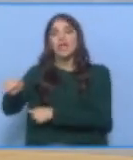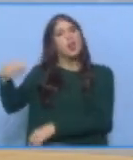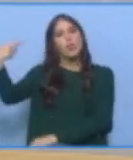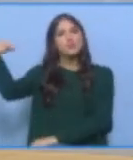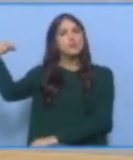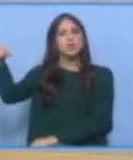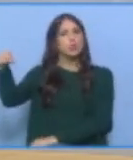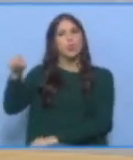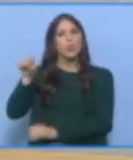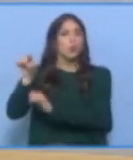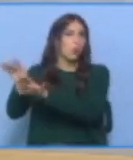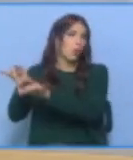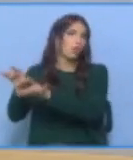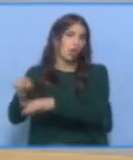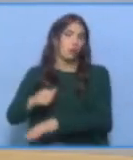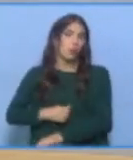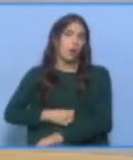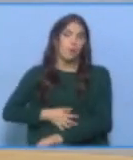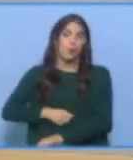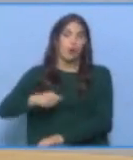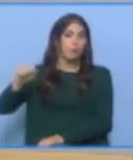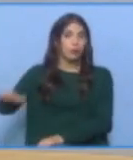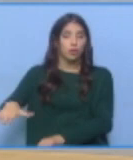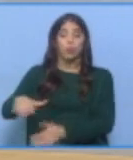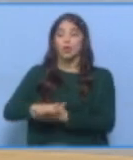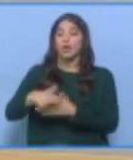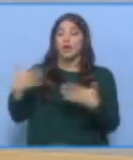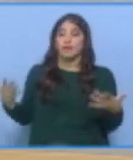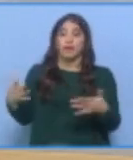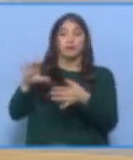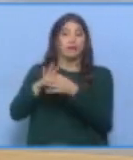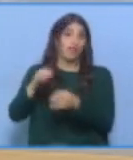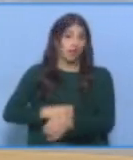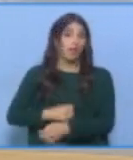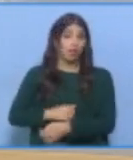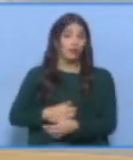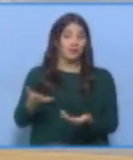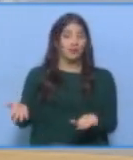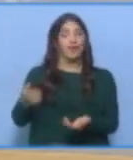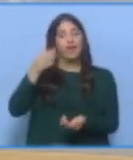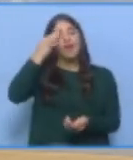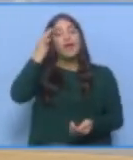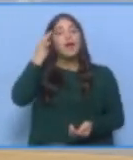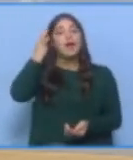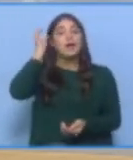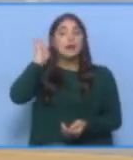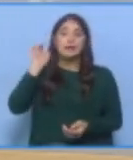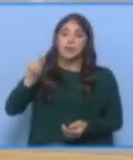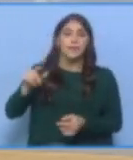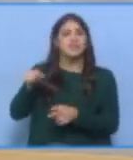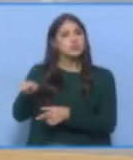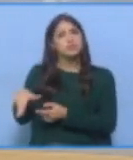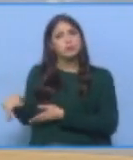defender o que era a doutrina católica e aquilo que é a proposta da vida católica. E também neste percurso